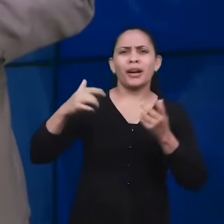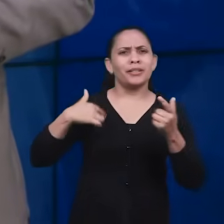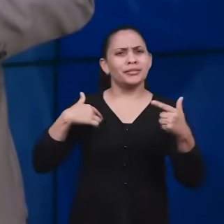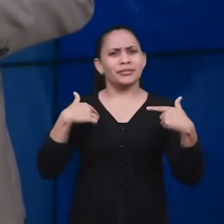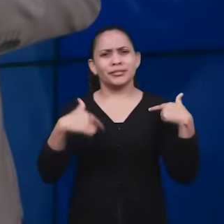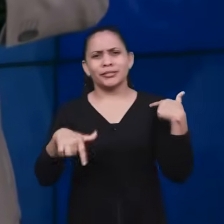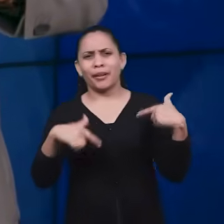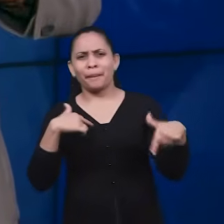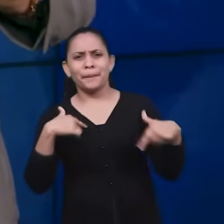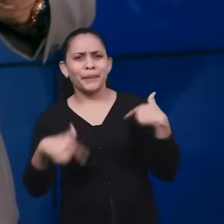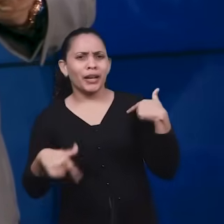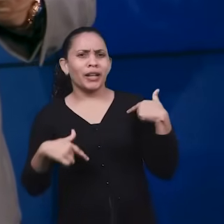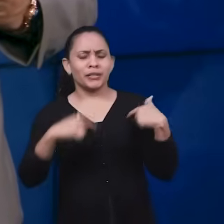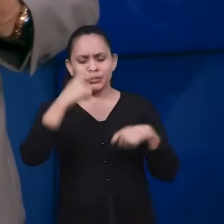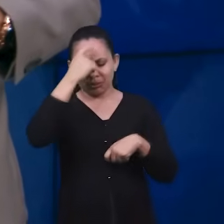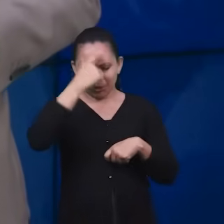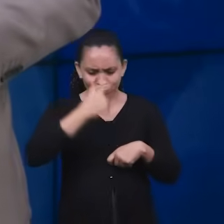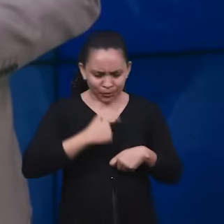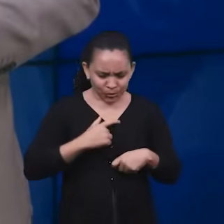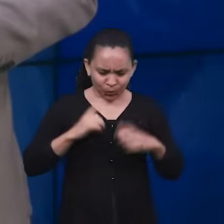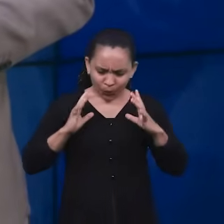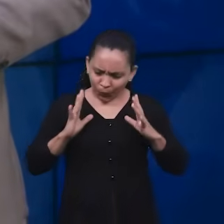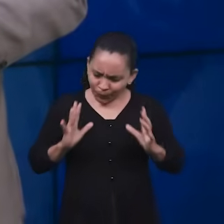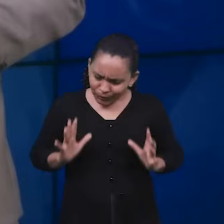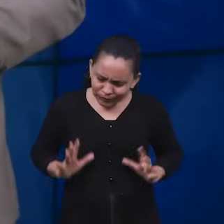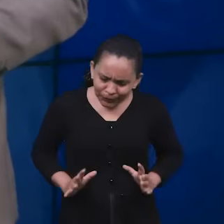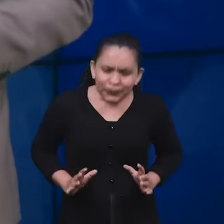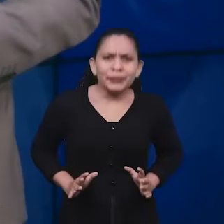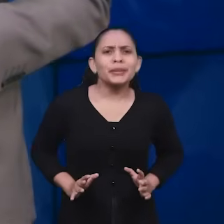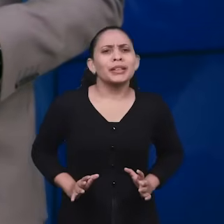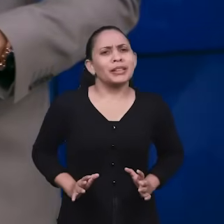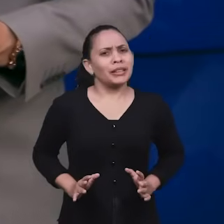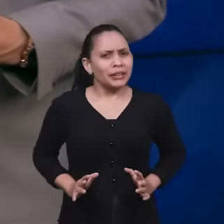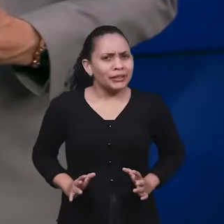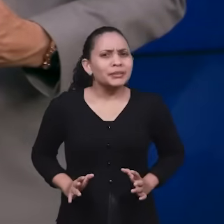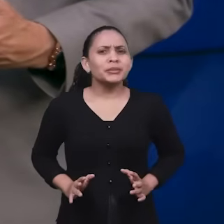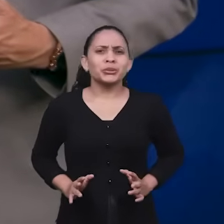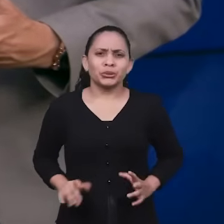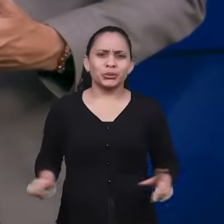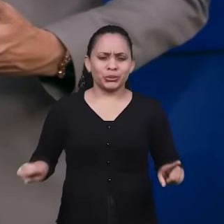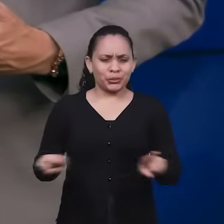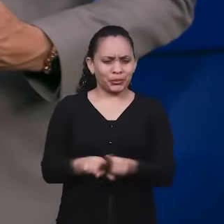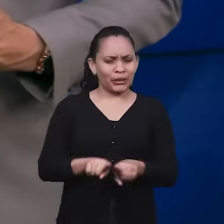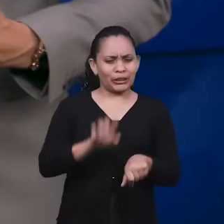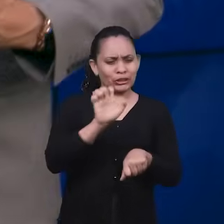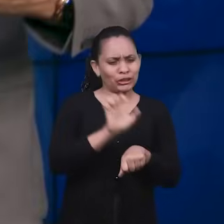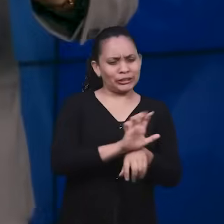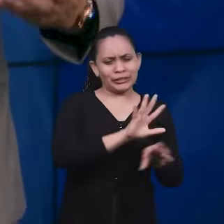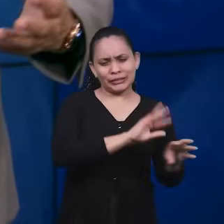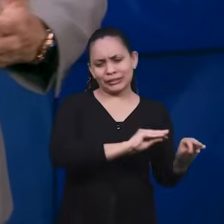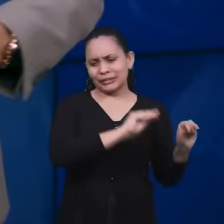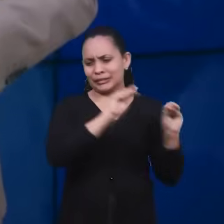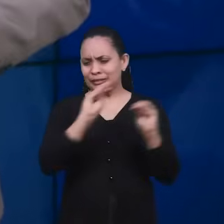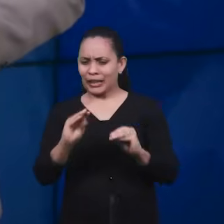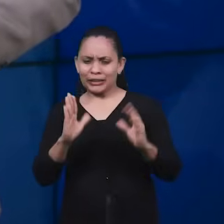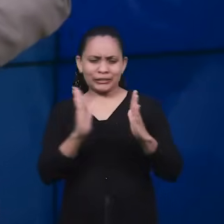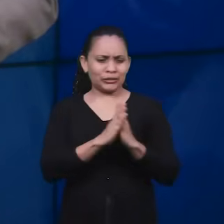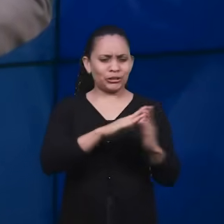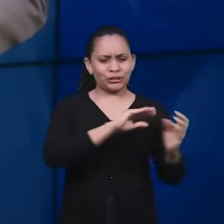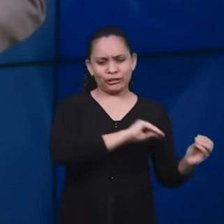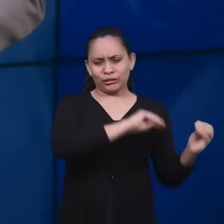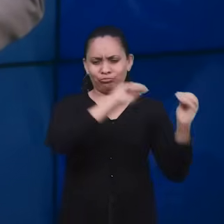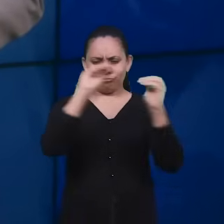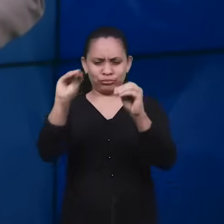de emprego, de personalidade, de comportamento, mudança de estado, de cidade, de